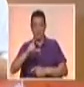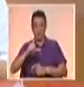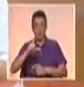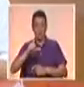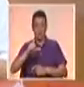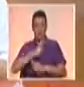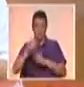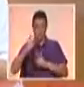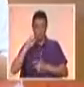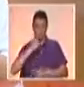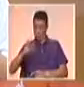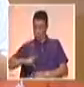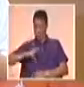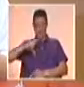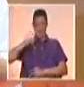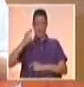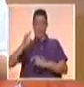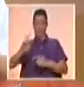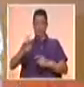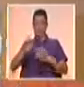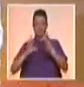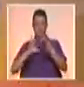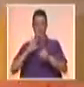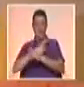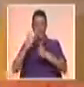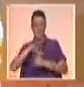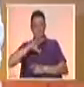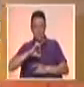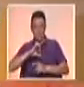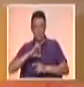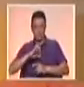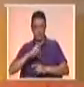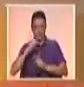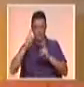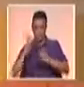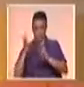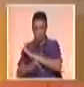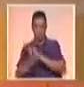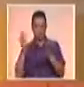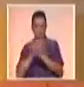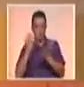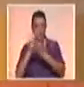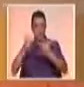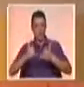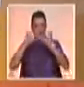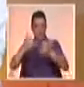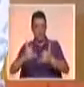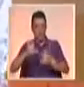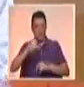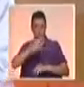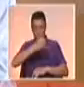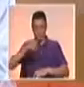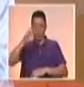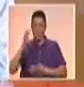são tão ricos. Essa perseverança, eu assisti nela aqui, desde que o meu filho nasceu, desde que o meu filho foi para a escola, e que depois lhe tiraram, em 2008,